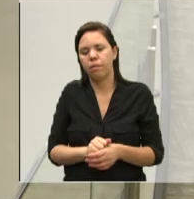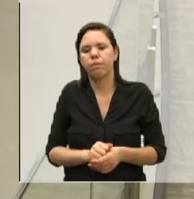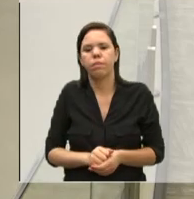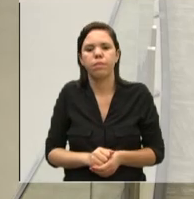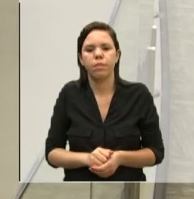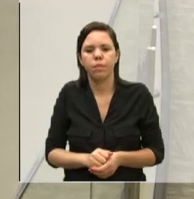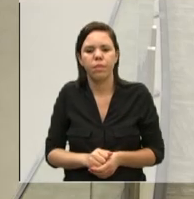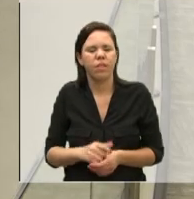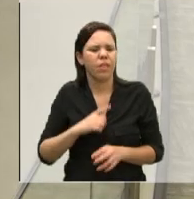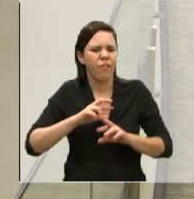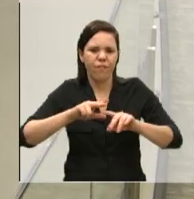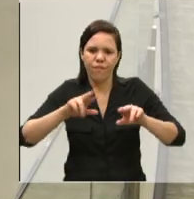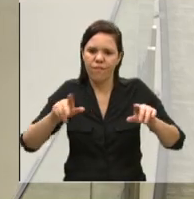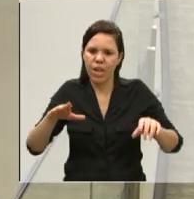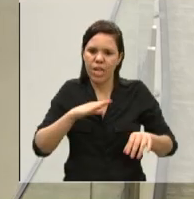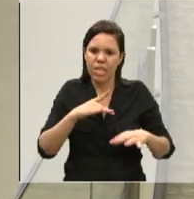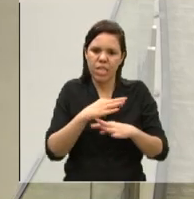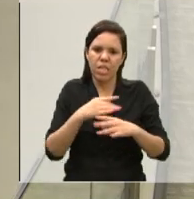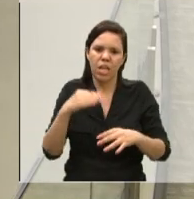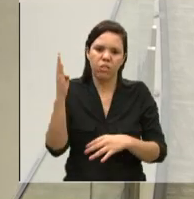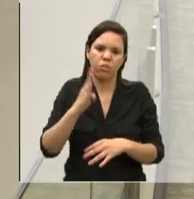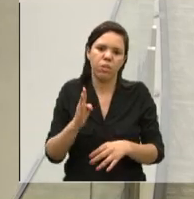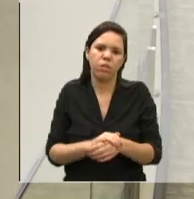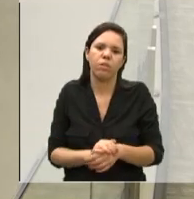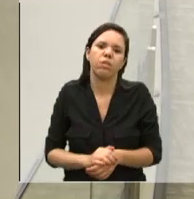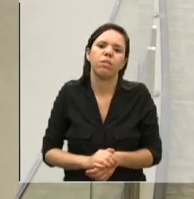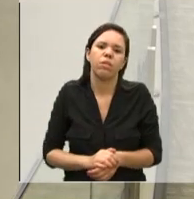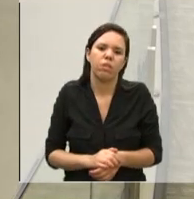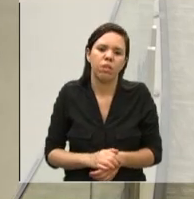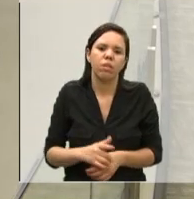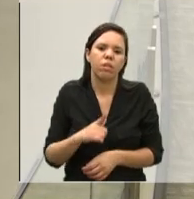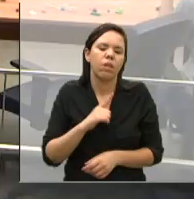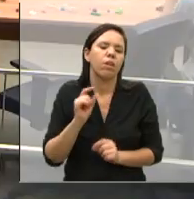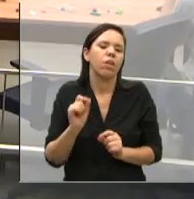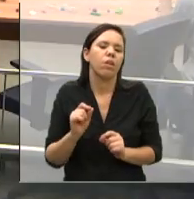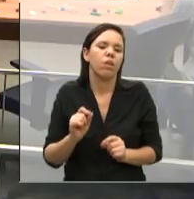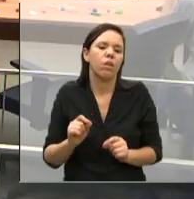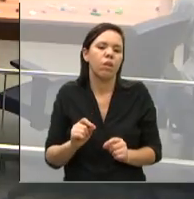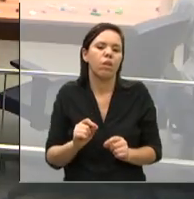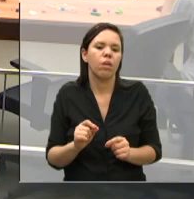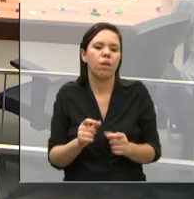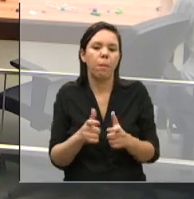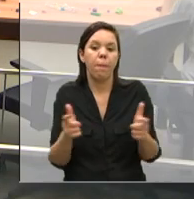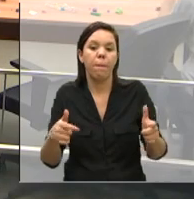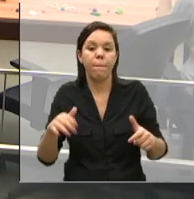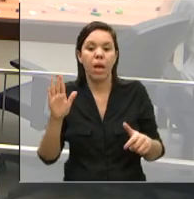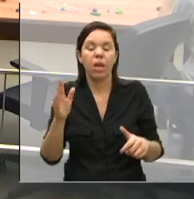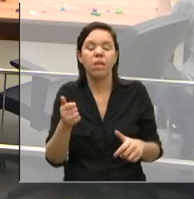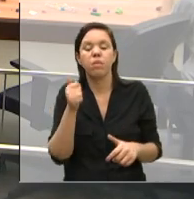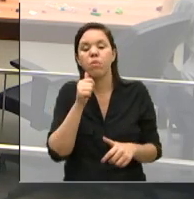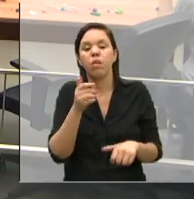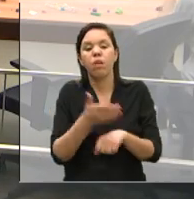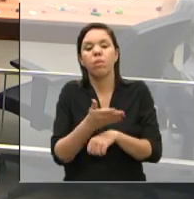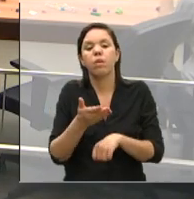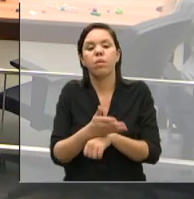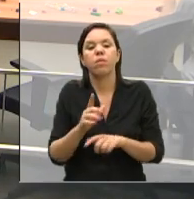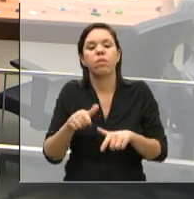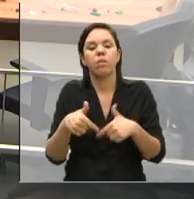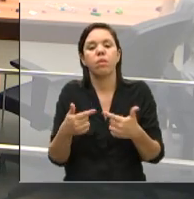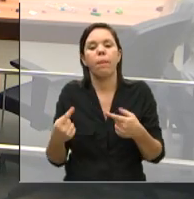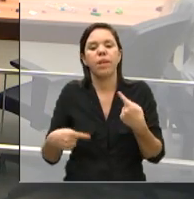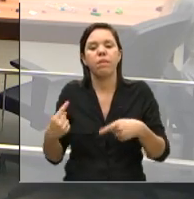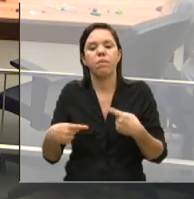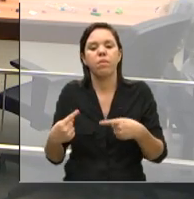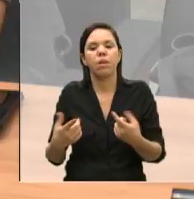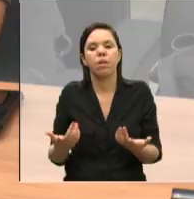assim como várias cidades do Brasil, né? A gente vê que a gente está no ascenso, né? Mais mulheres atuando, participando da política, principalmente mulheres